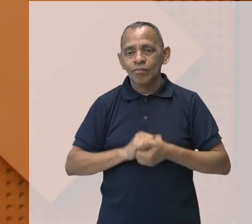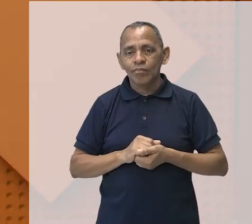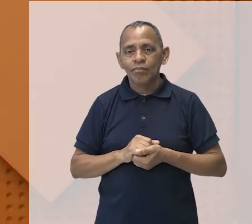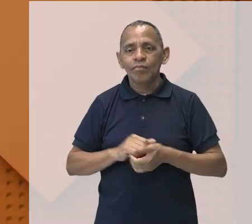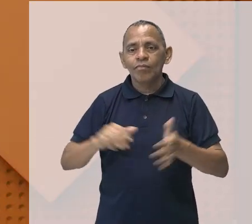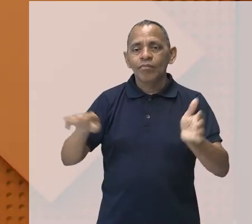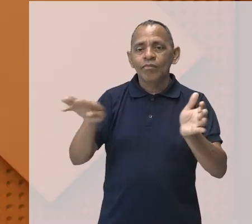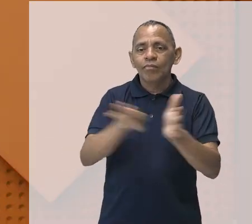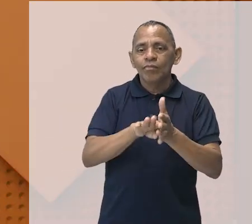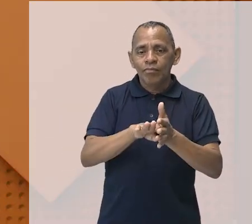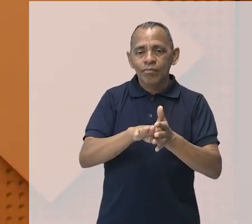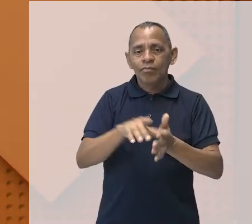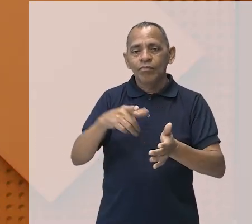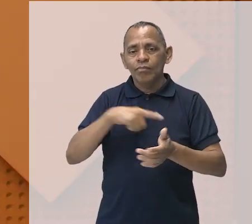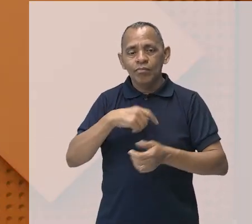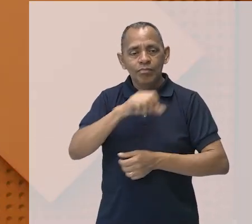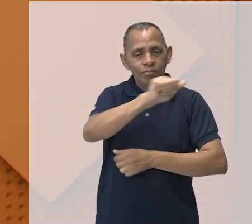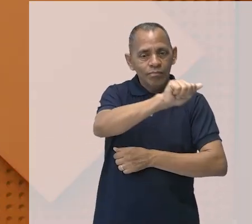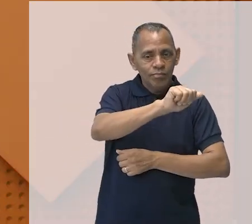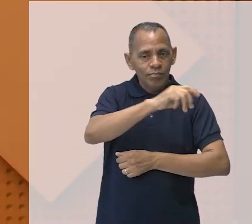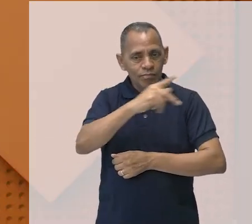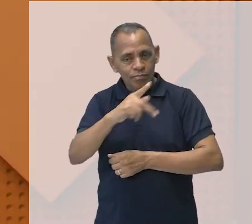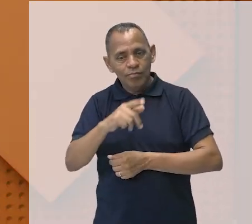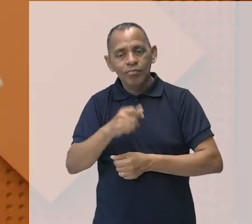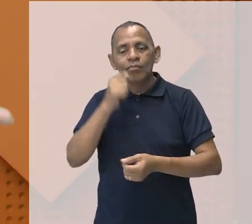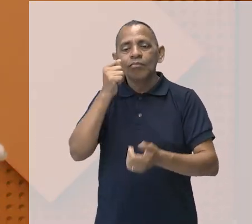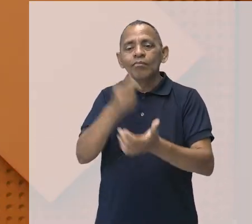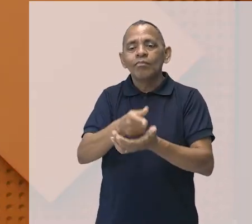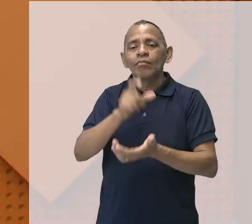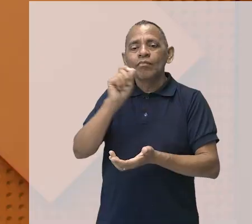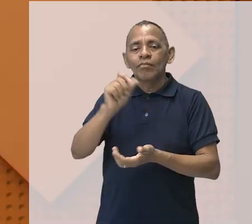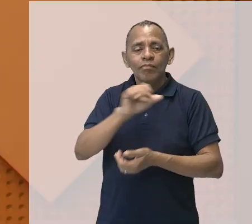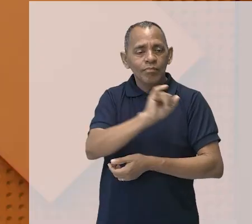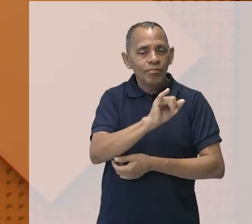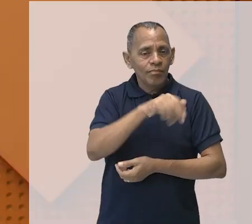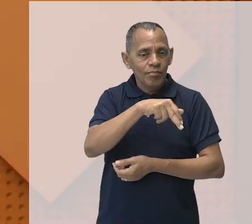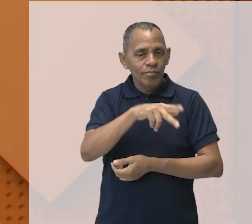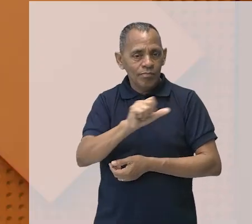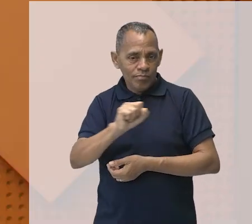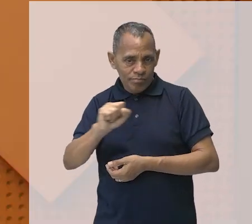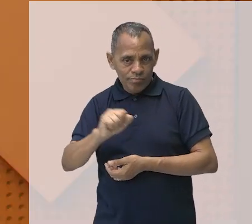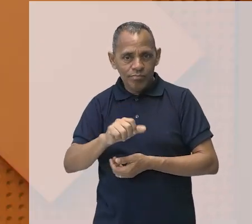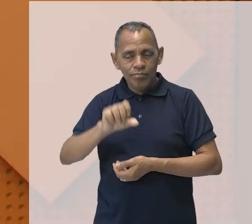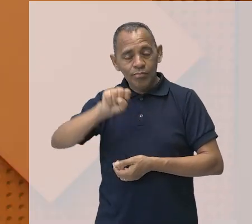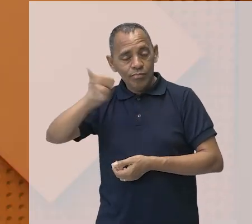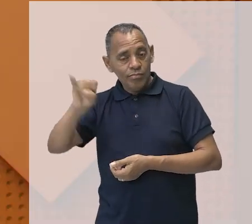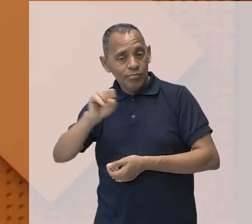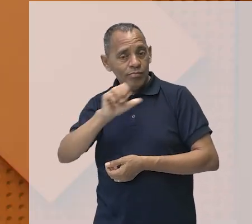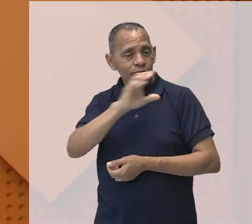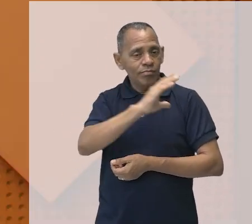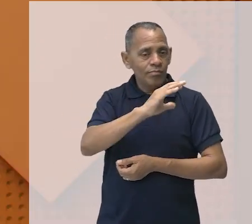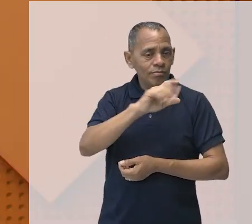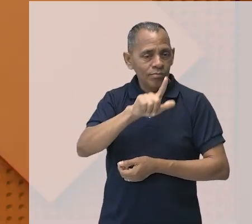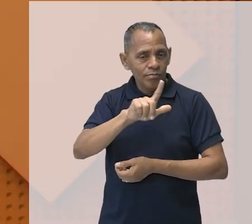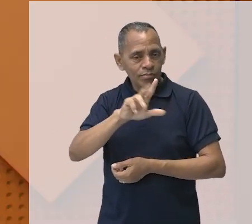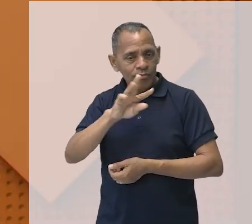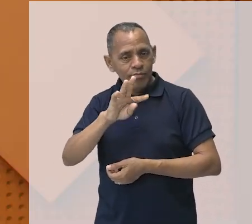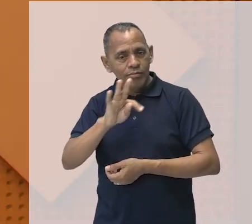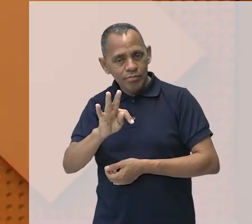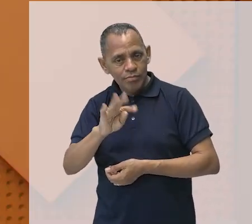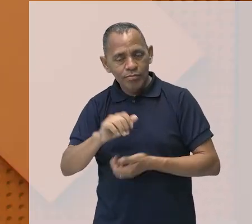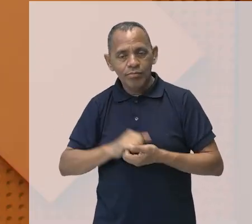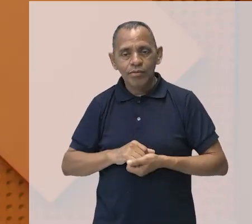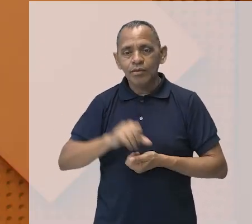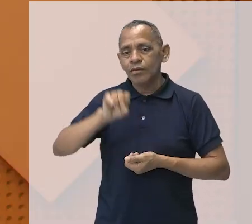sua aposentadoria, quem paga esse benefício é justamente o INSS se ele for CLT, ou seja, se ele tiver ali a carteira